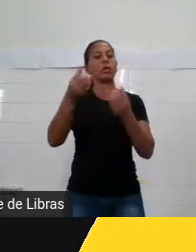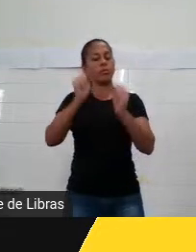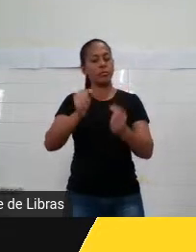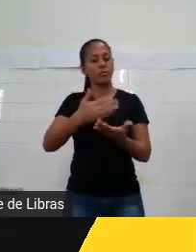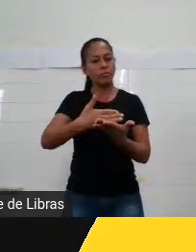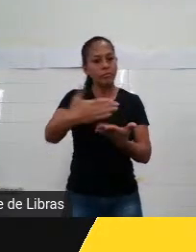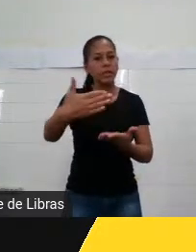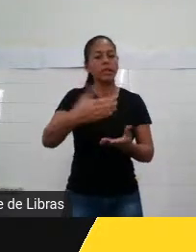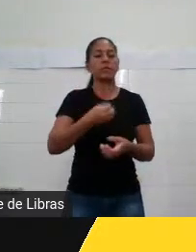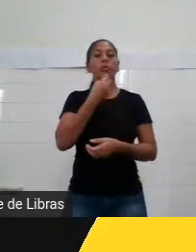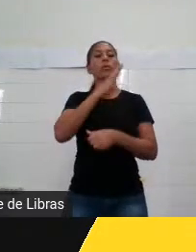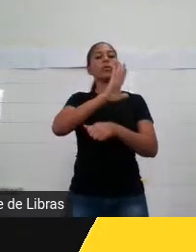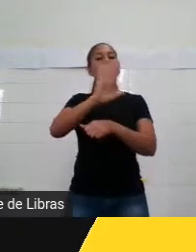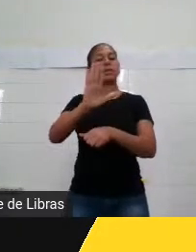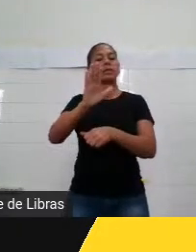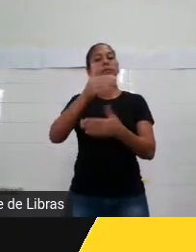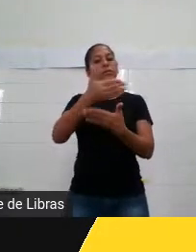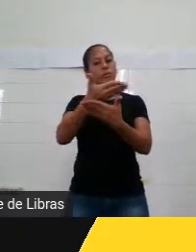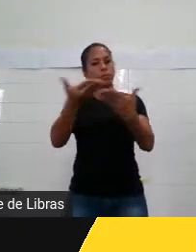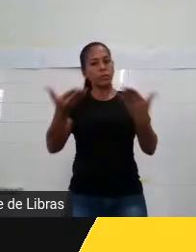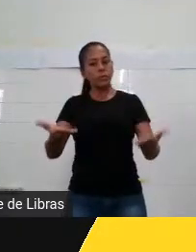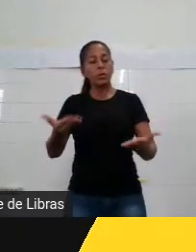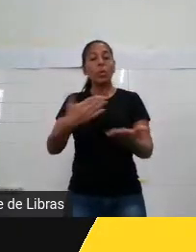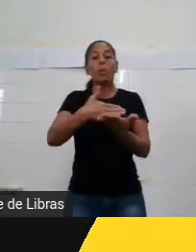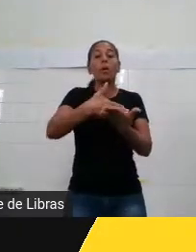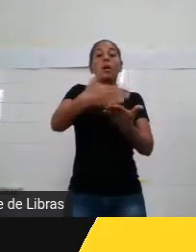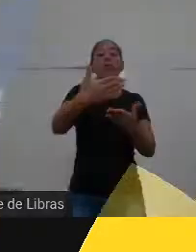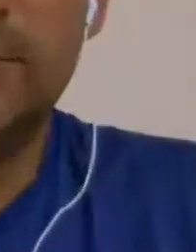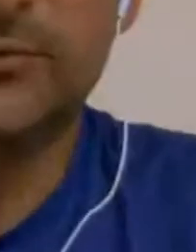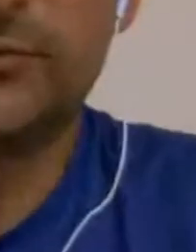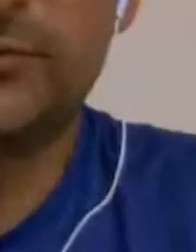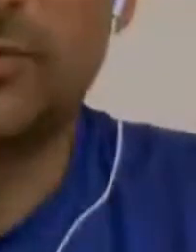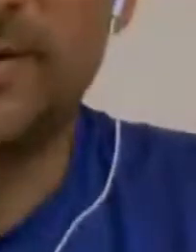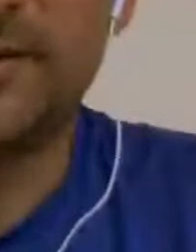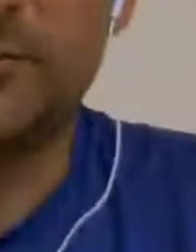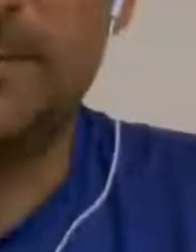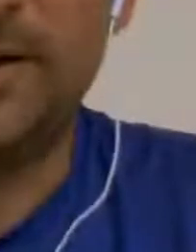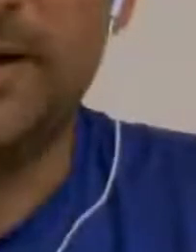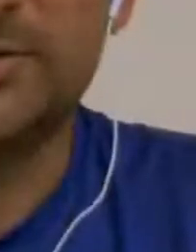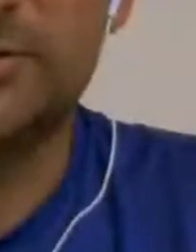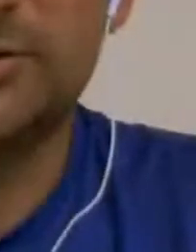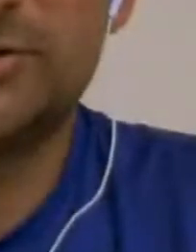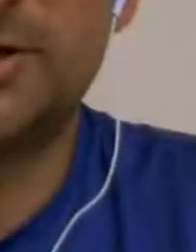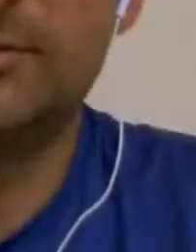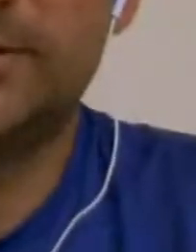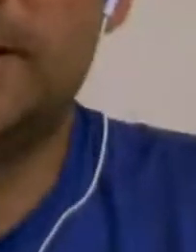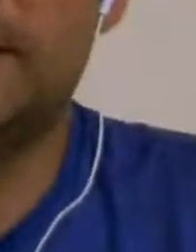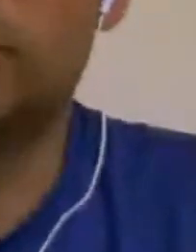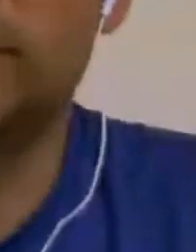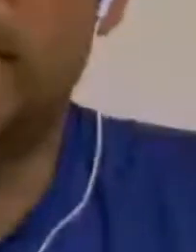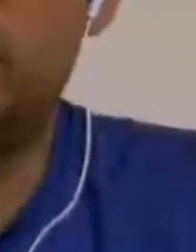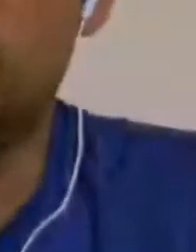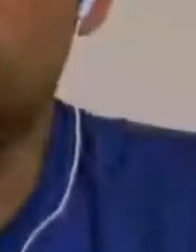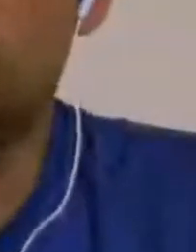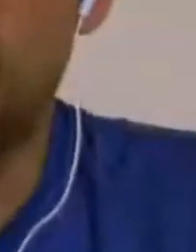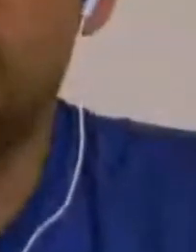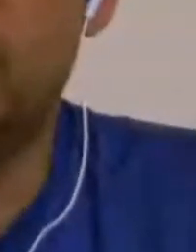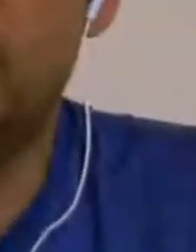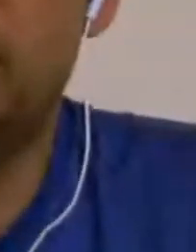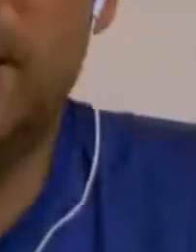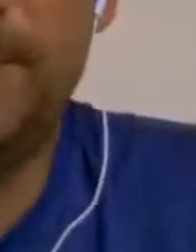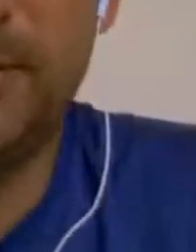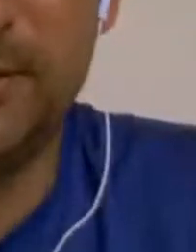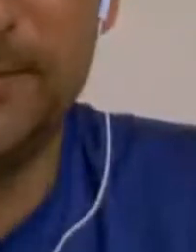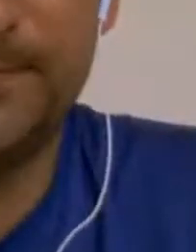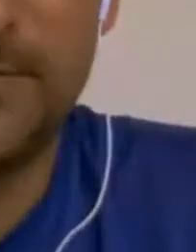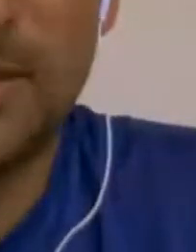Boa tarde, Elza. Boa tarde a todos. Para começar o trabalho hoje à tarde, vamos começar com a palestra de Gênero